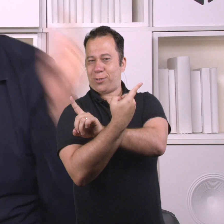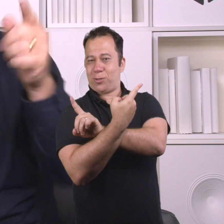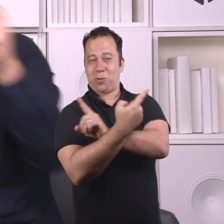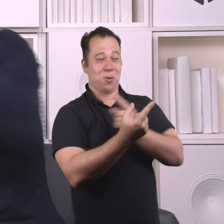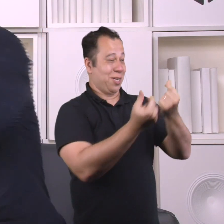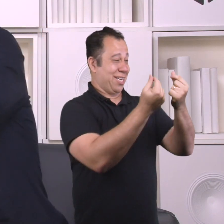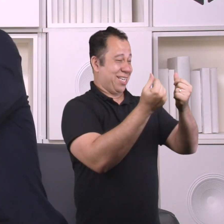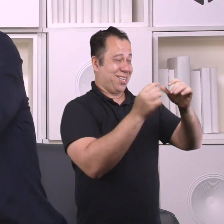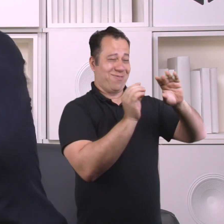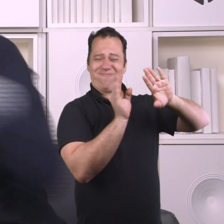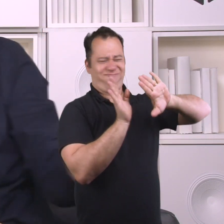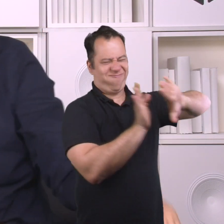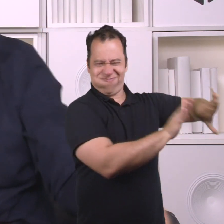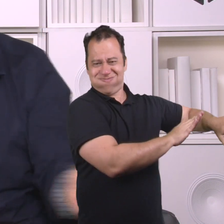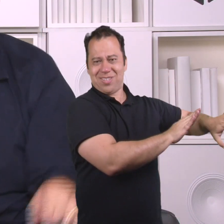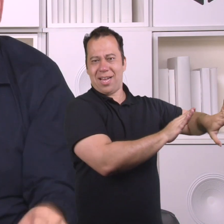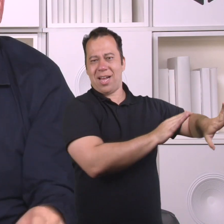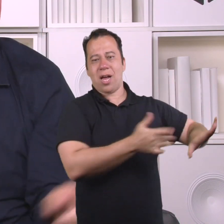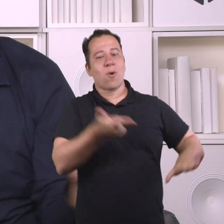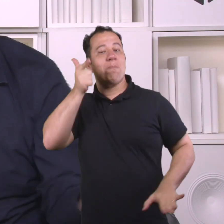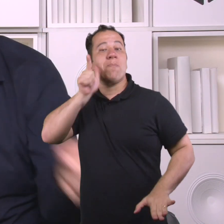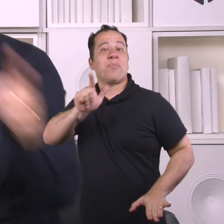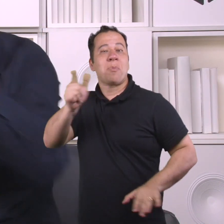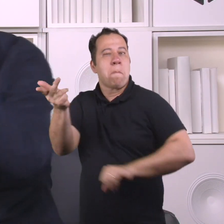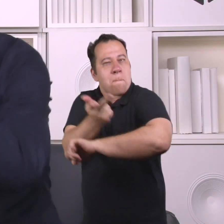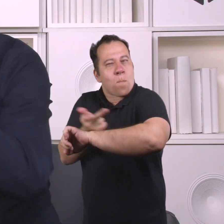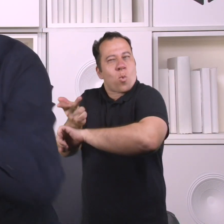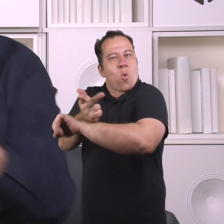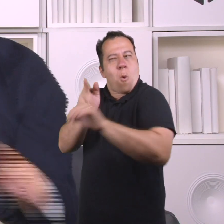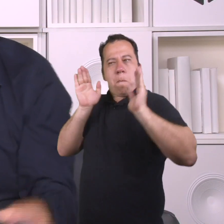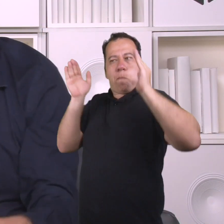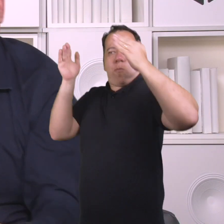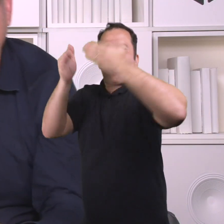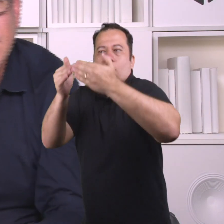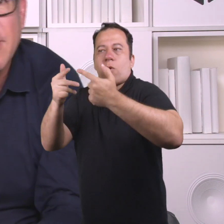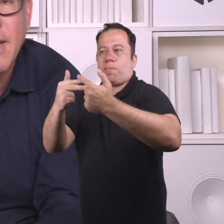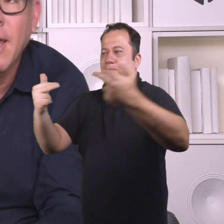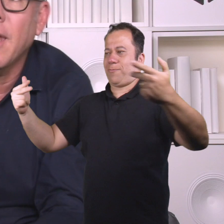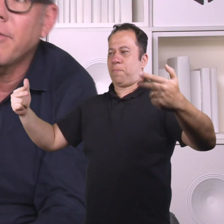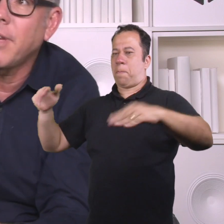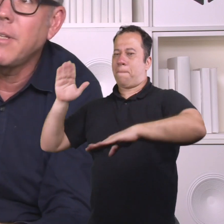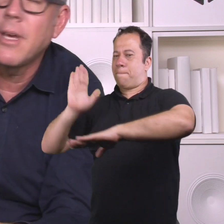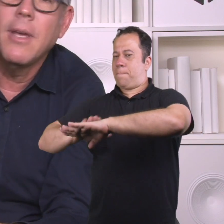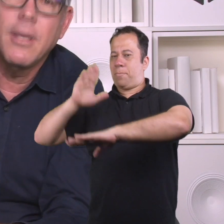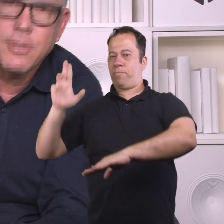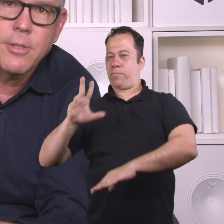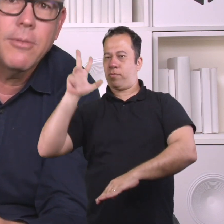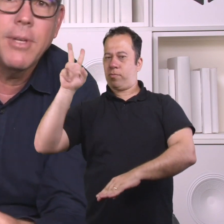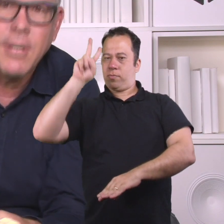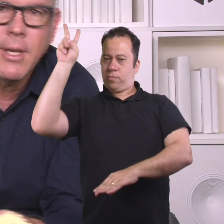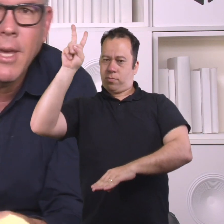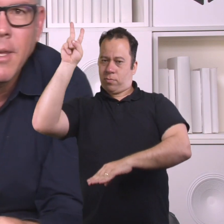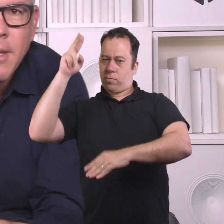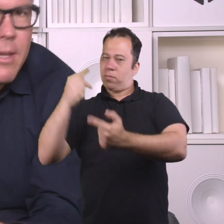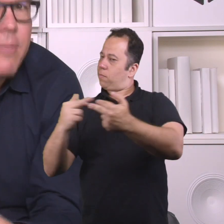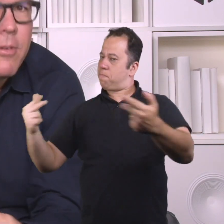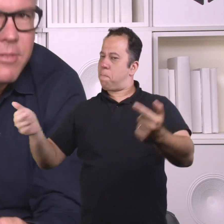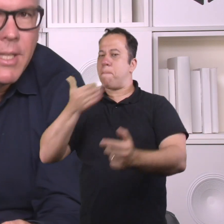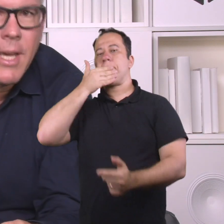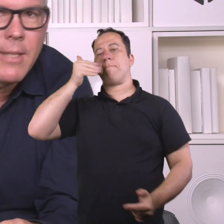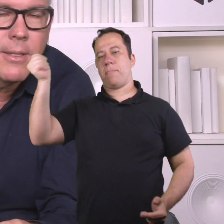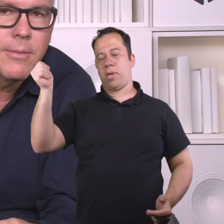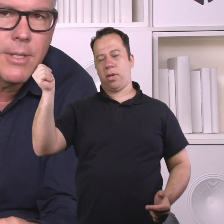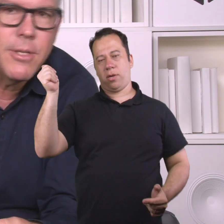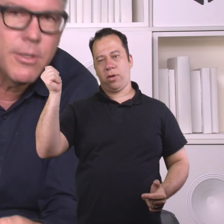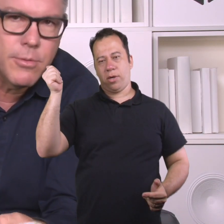chegar nas riquezas maiores que o dinheiro, sempre de um modo lícito, para você não precisar lá na frente restituir ninguém,